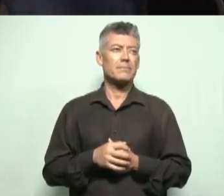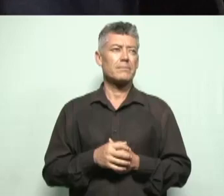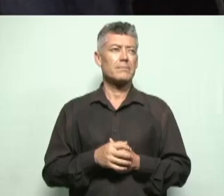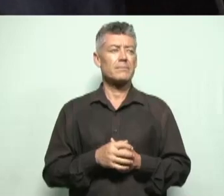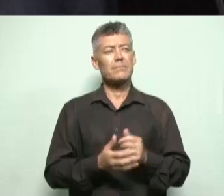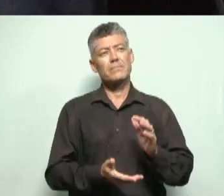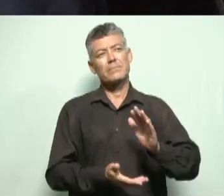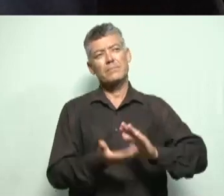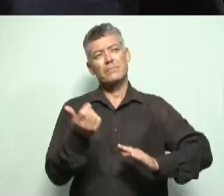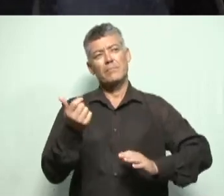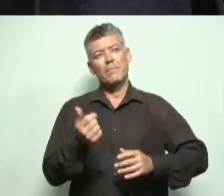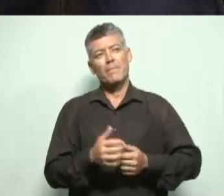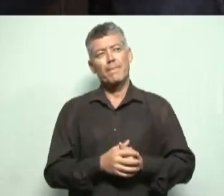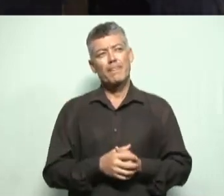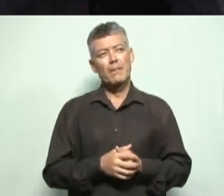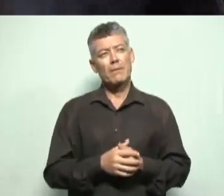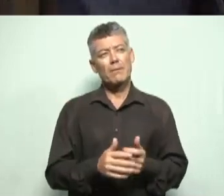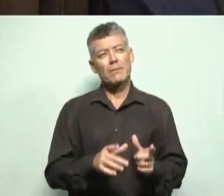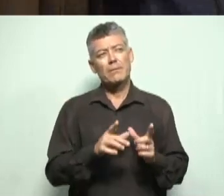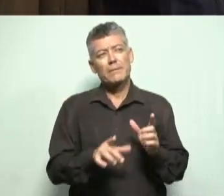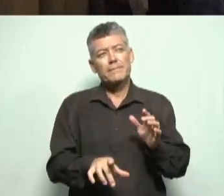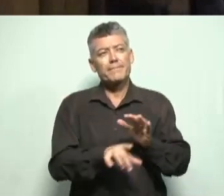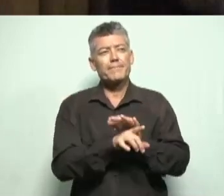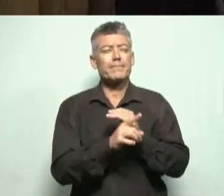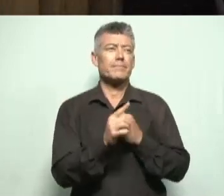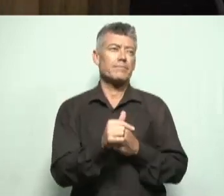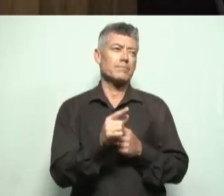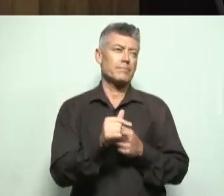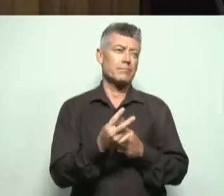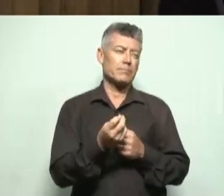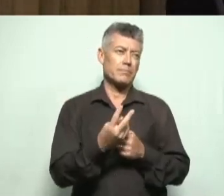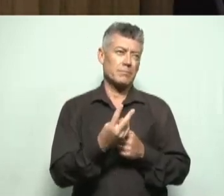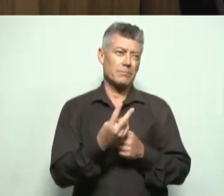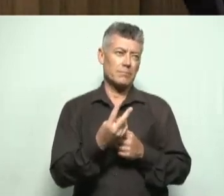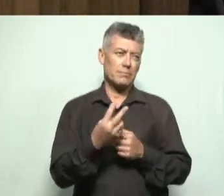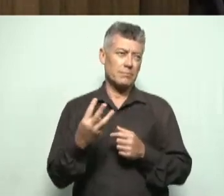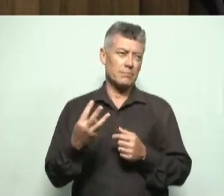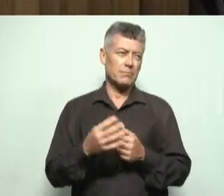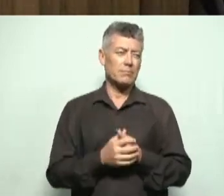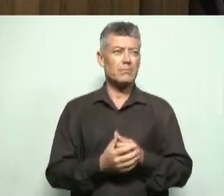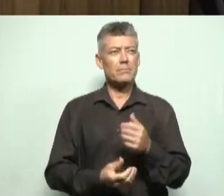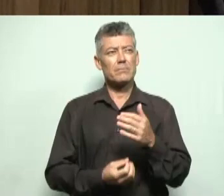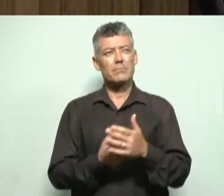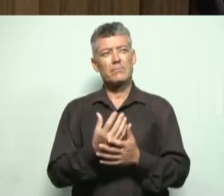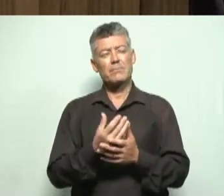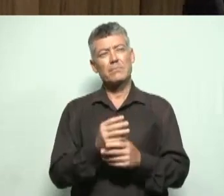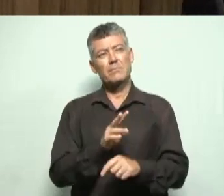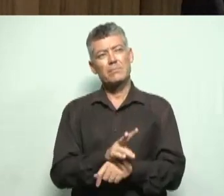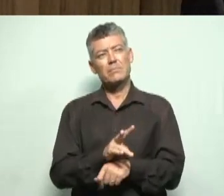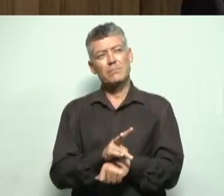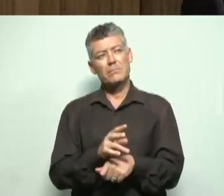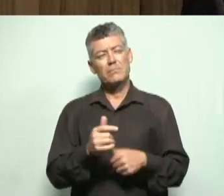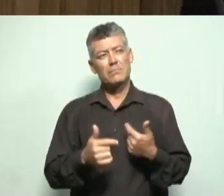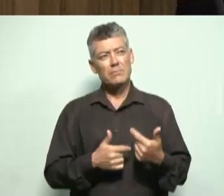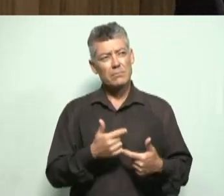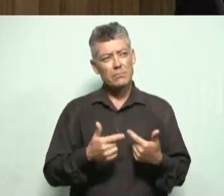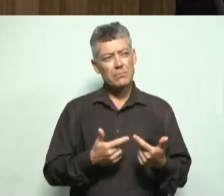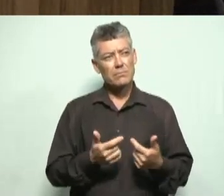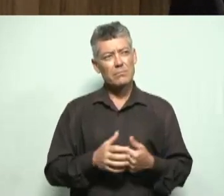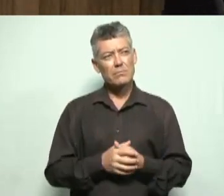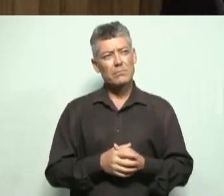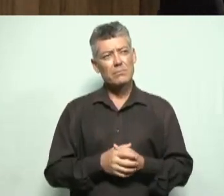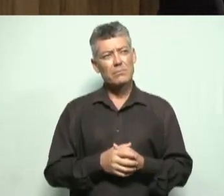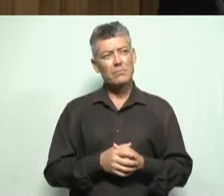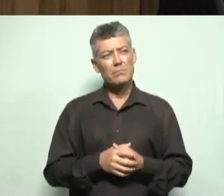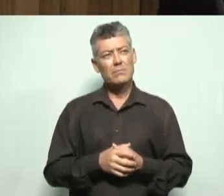Retirado de pauta. Projeto de Lei 17-2023 autoriza o Executivo a criar e explorar o serviço de sepultamento de